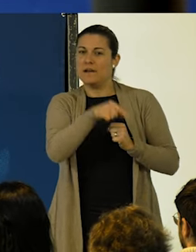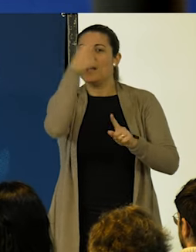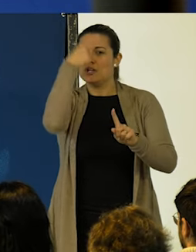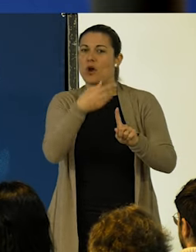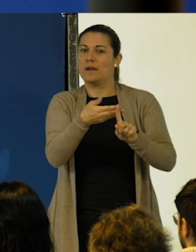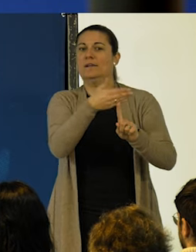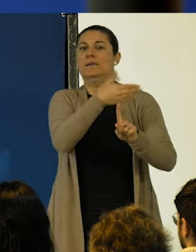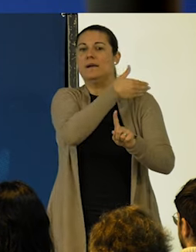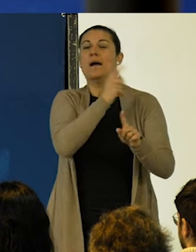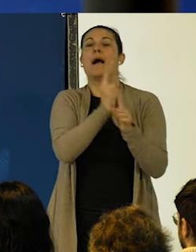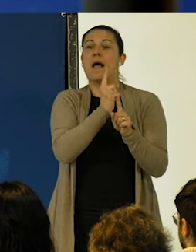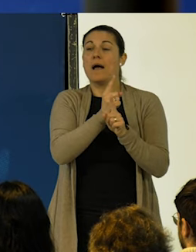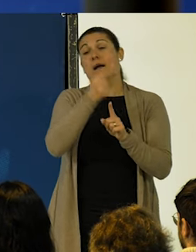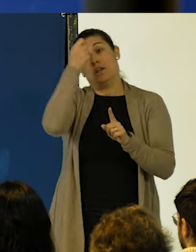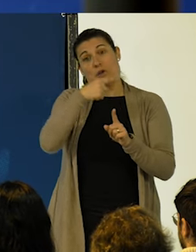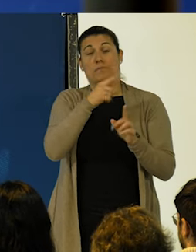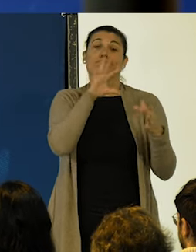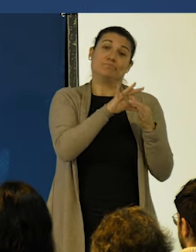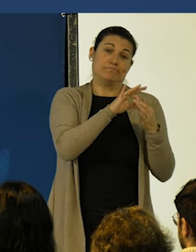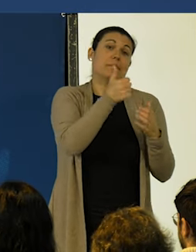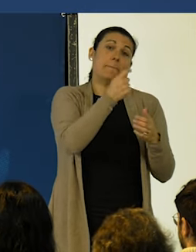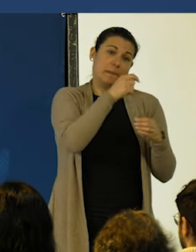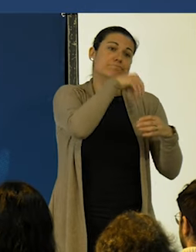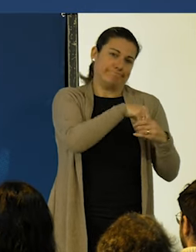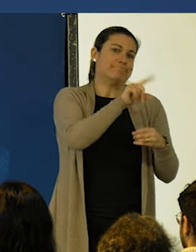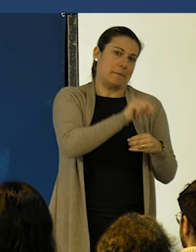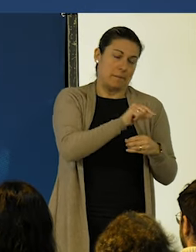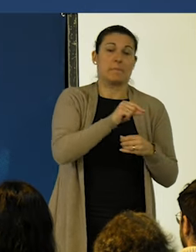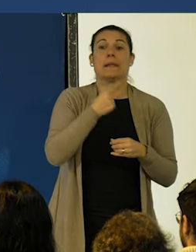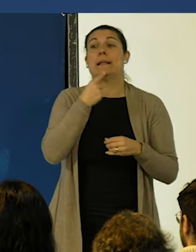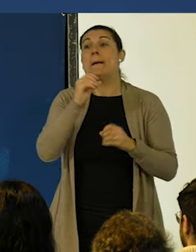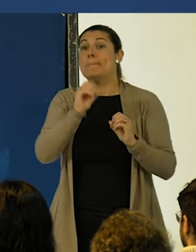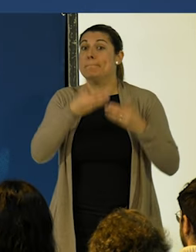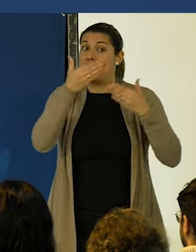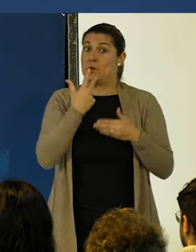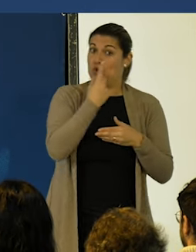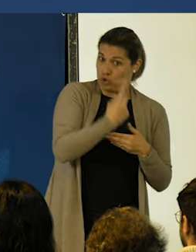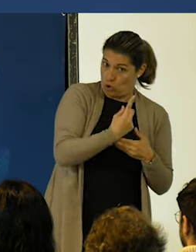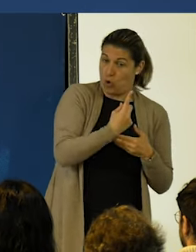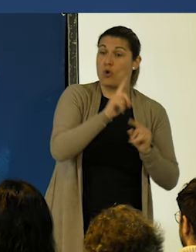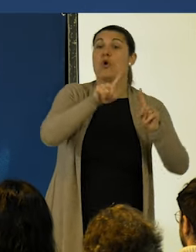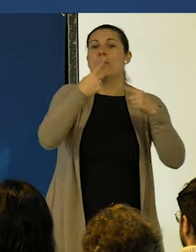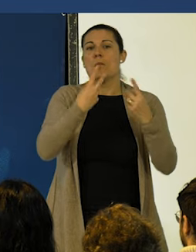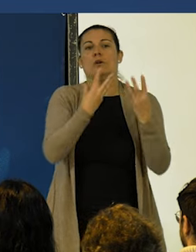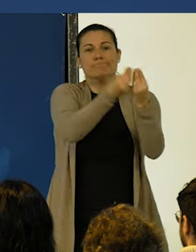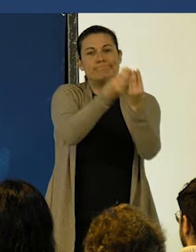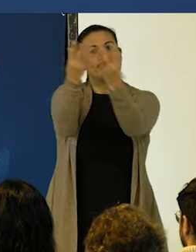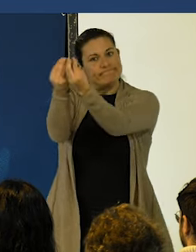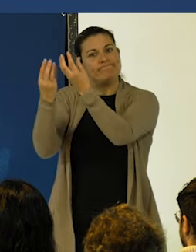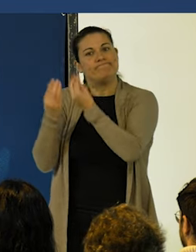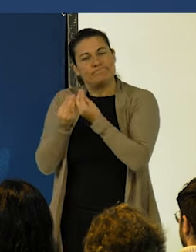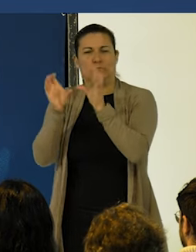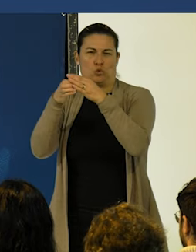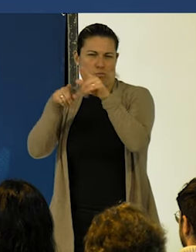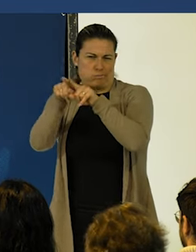história que, em parte, é também a história do Bloco de Esquerda. Primeiro sozinhas, e depois, em alianças com outros